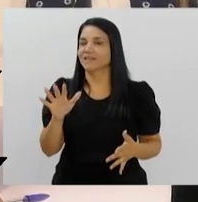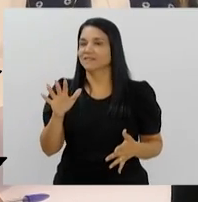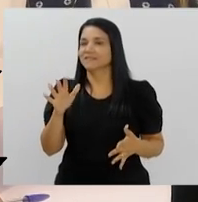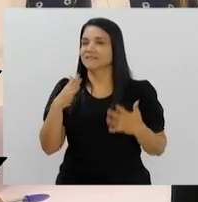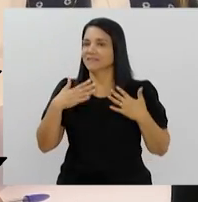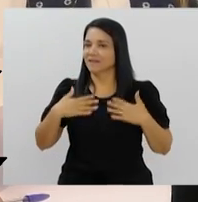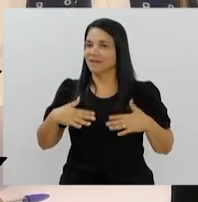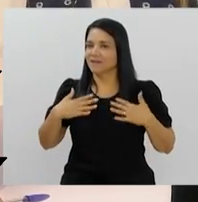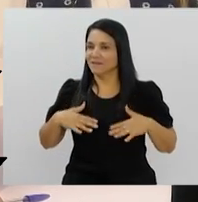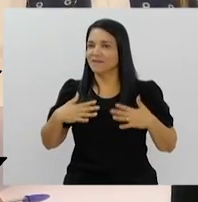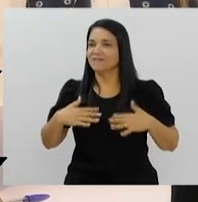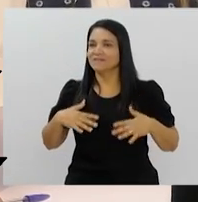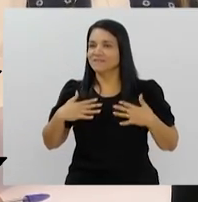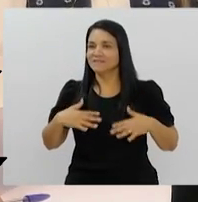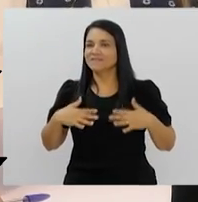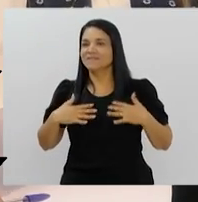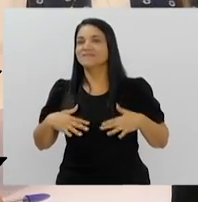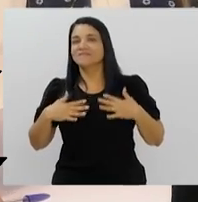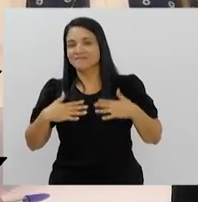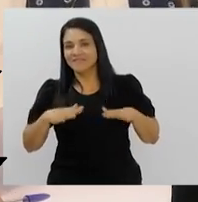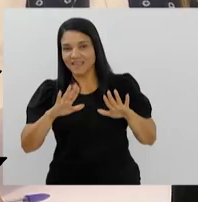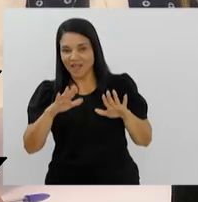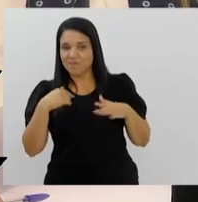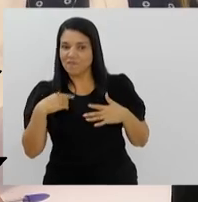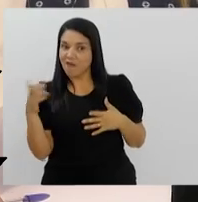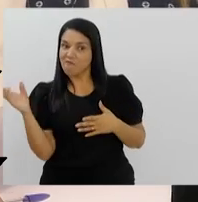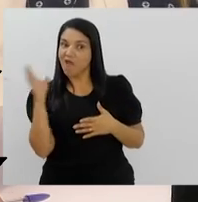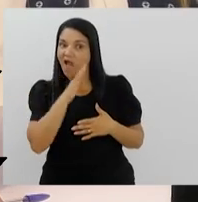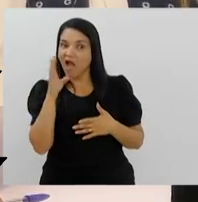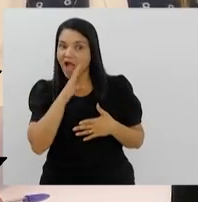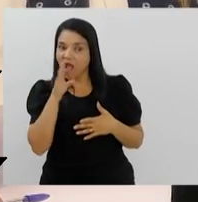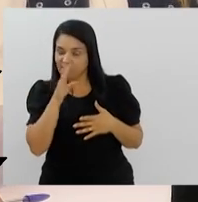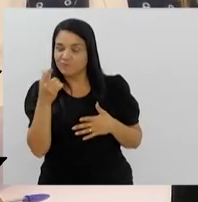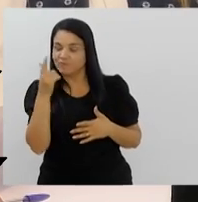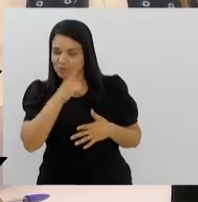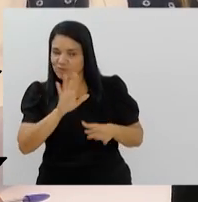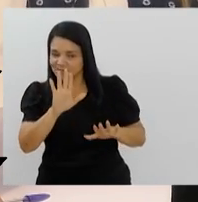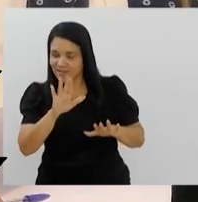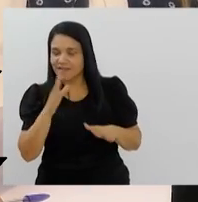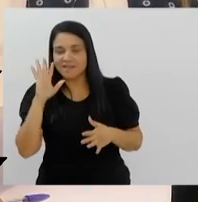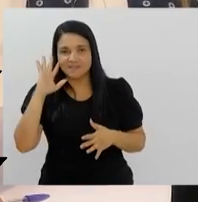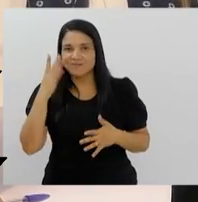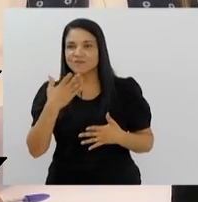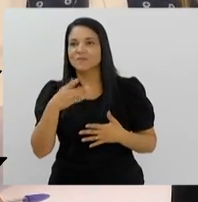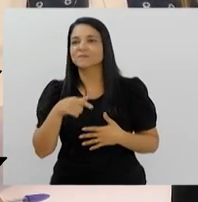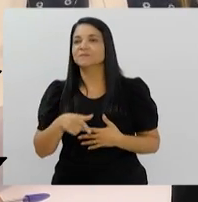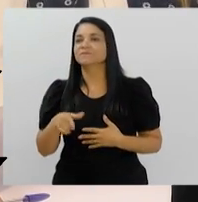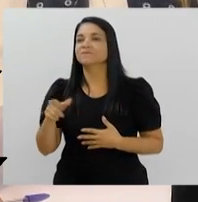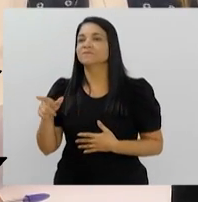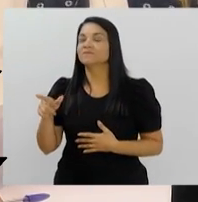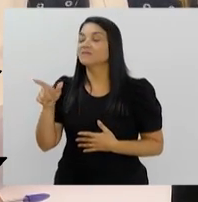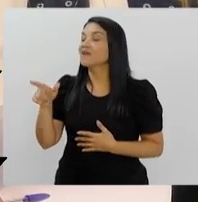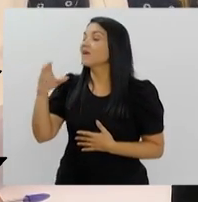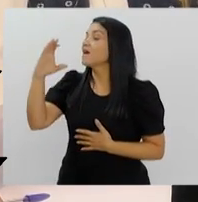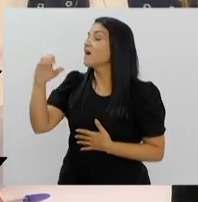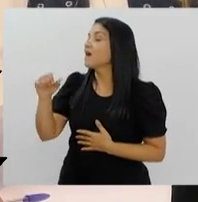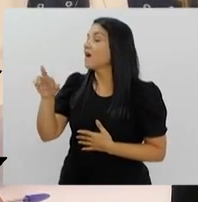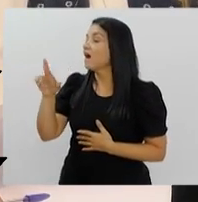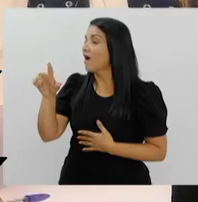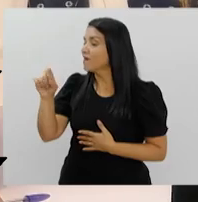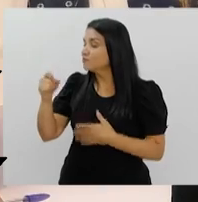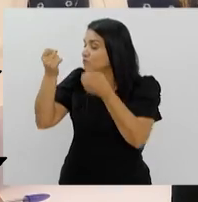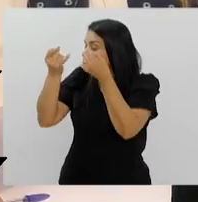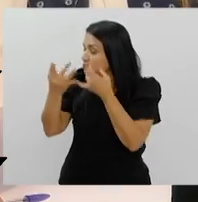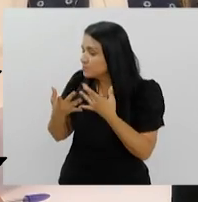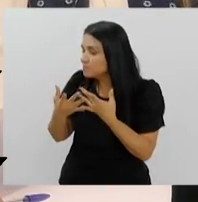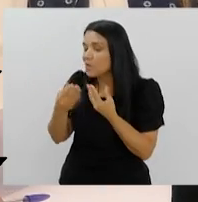tranquilo a gente já mas a gente faz adotar rapidinho a gente vai chegar lá fica tranquilo vamos lá vamos lá Carlos me explica por favor